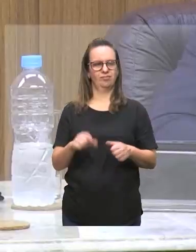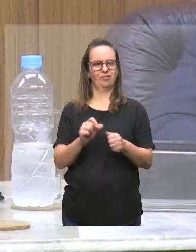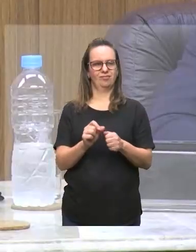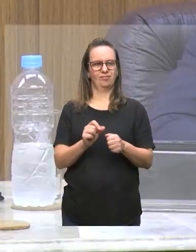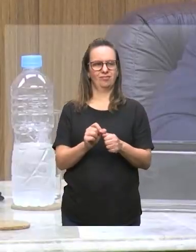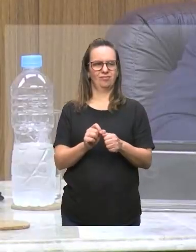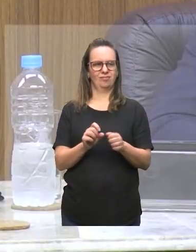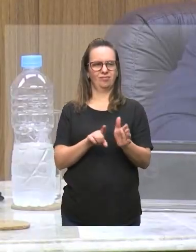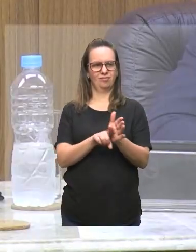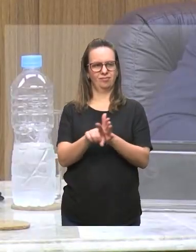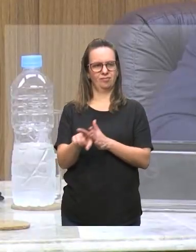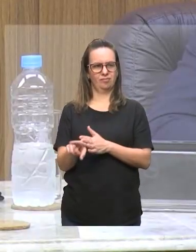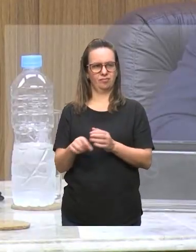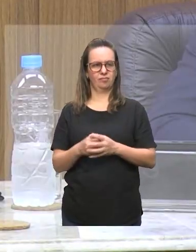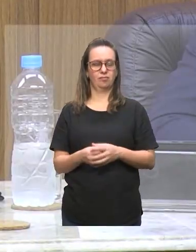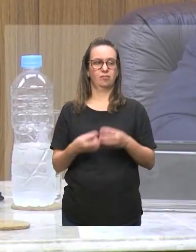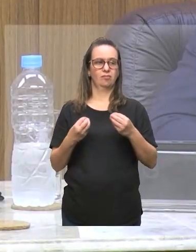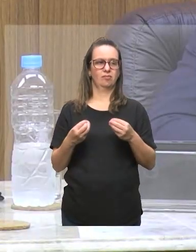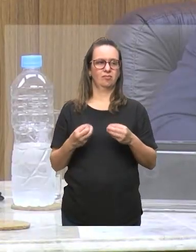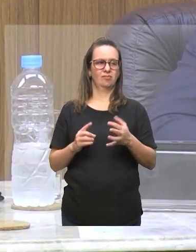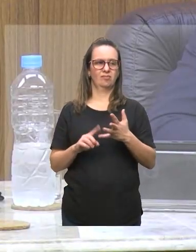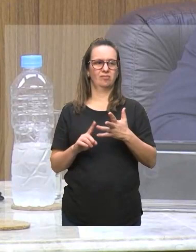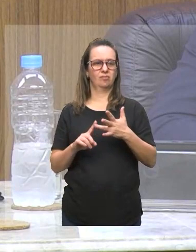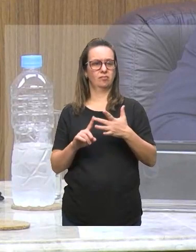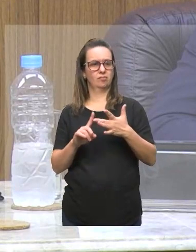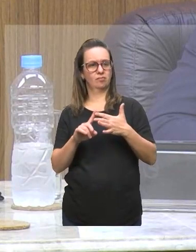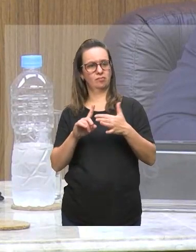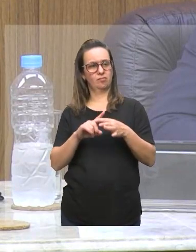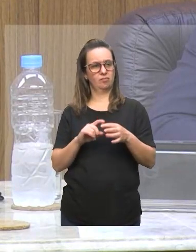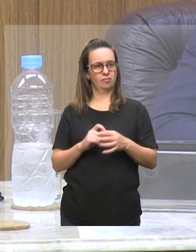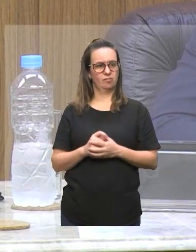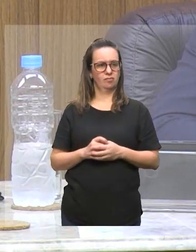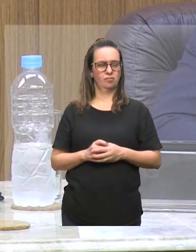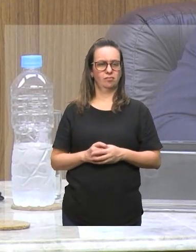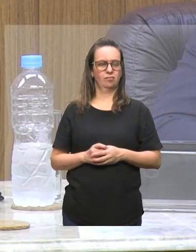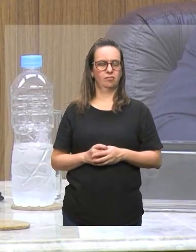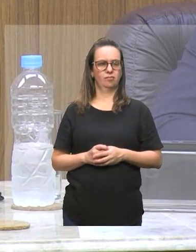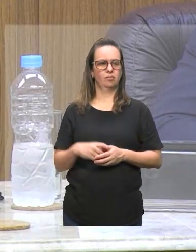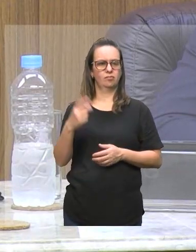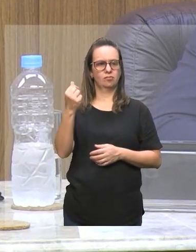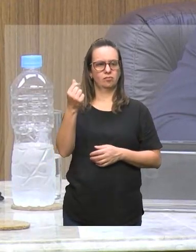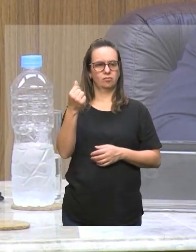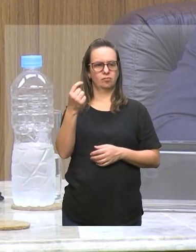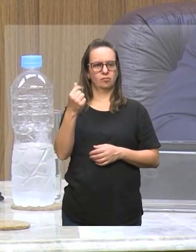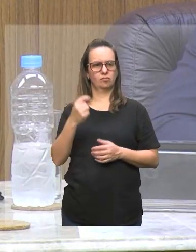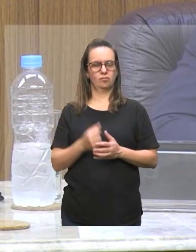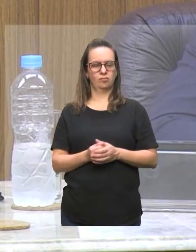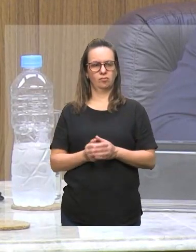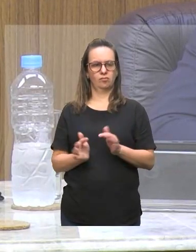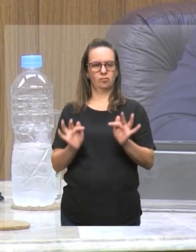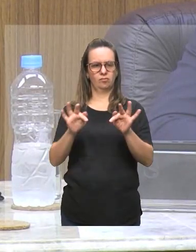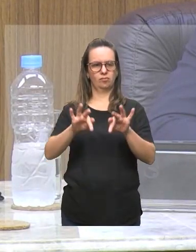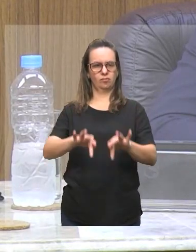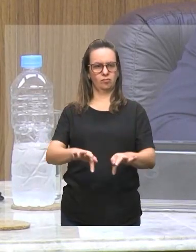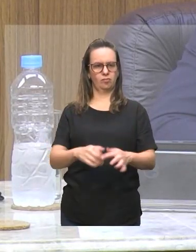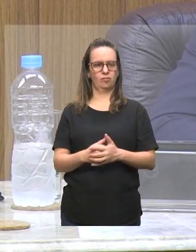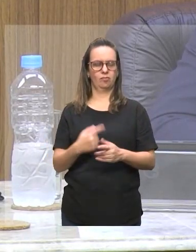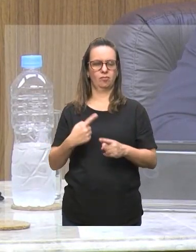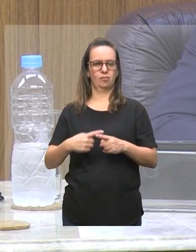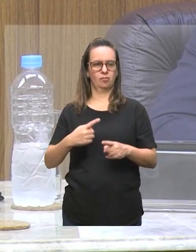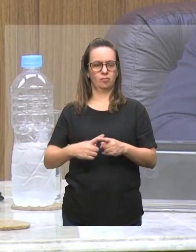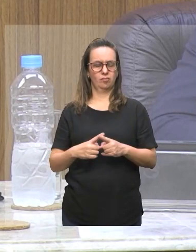a gente entender melhor como que é calculada recente a receita corrente líquida Porque pelo que eu vi aqui nessa peça